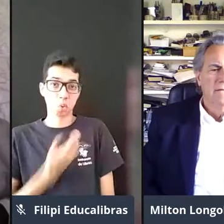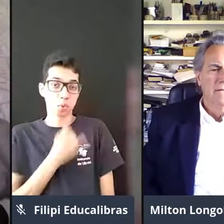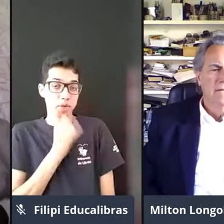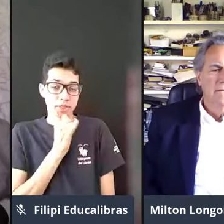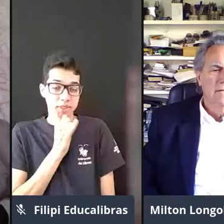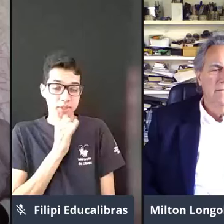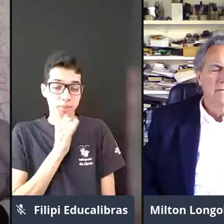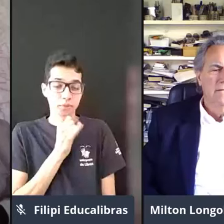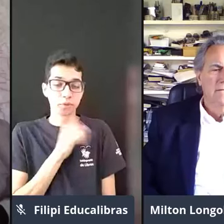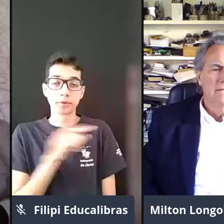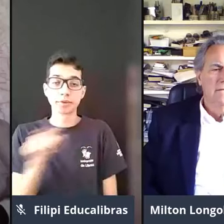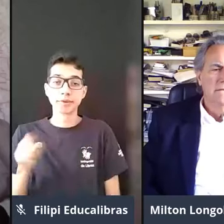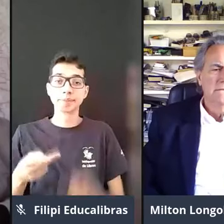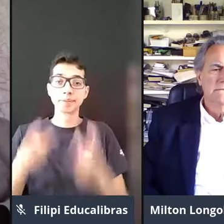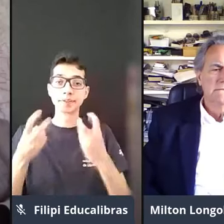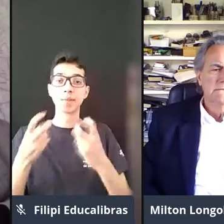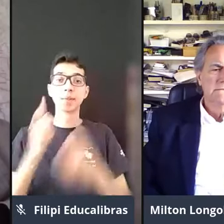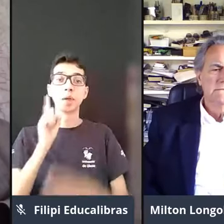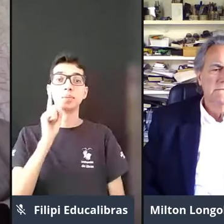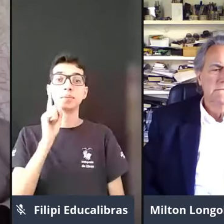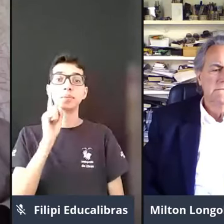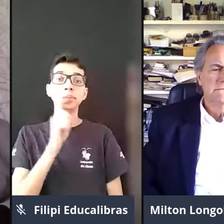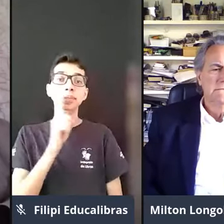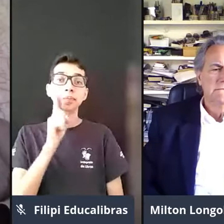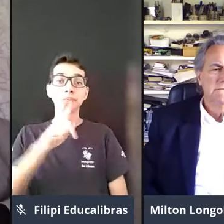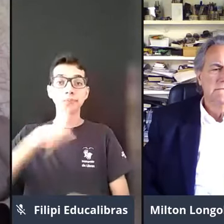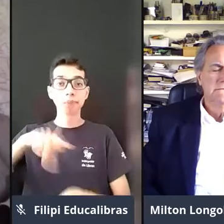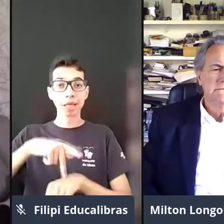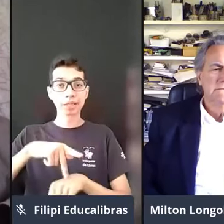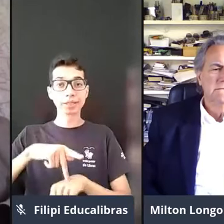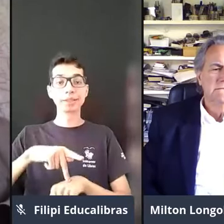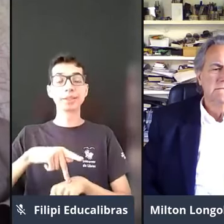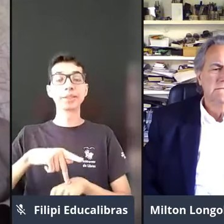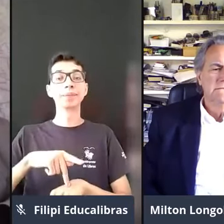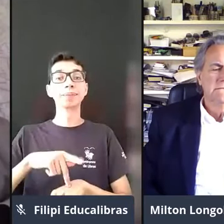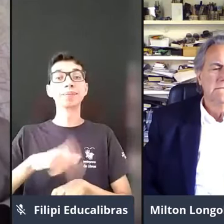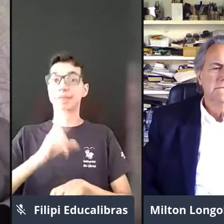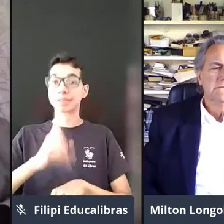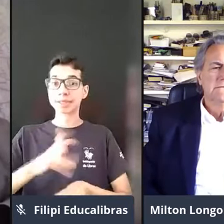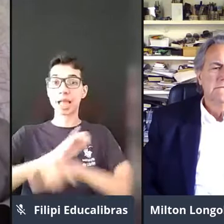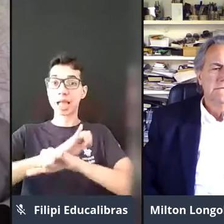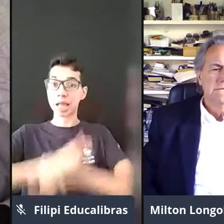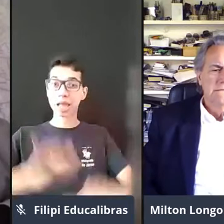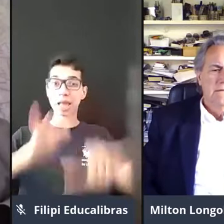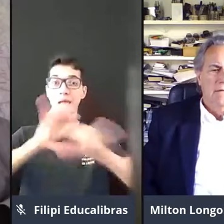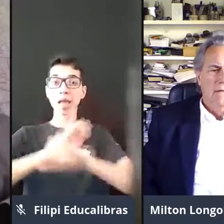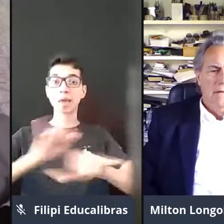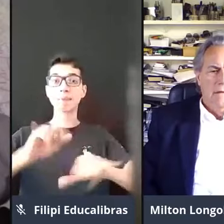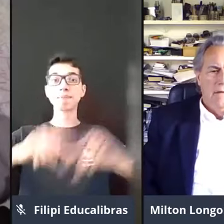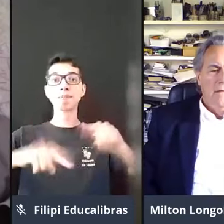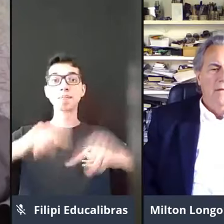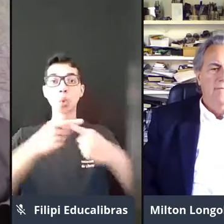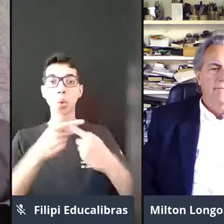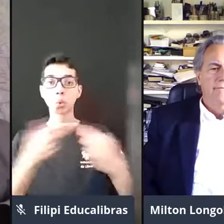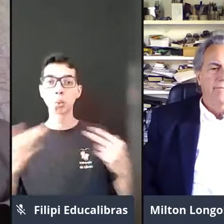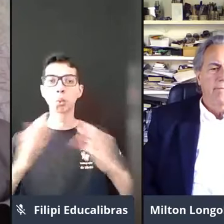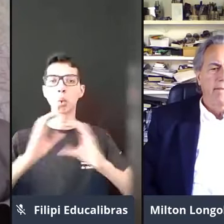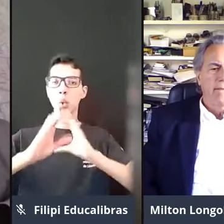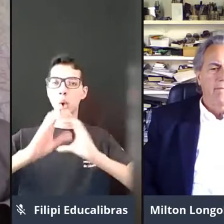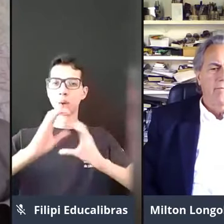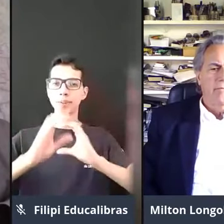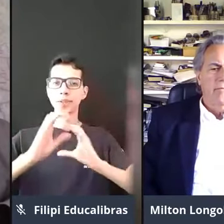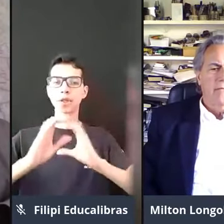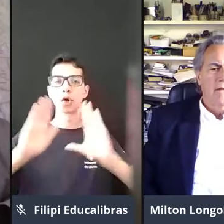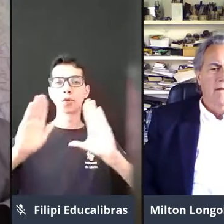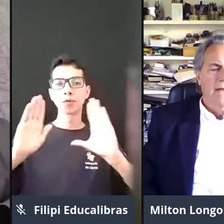tem muito da publicidade voltada para muitos produtos, né? E muita comunicação voltada para